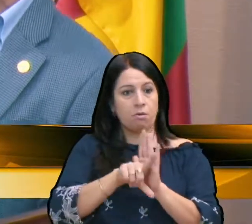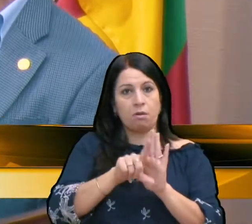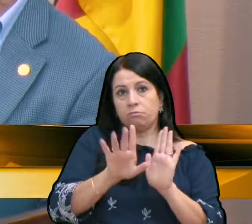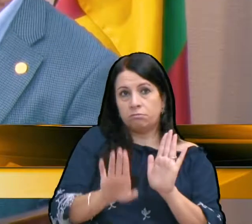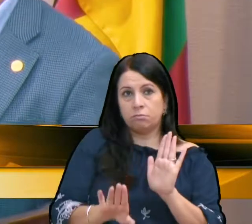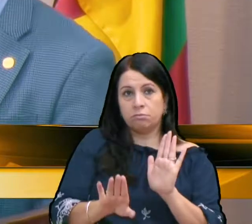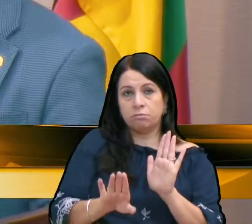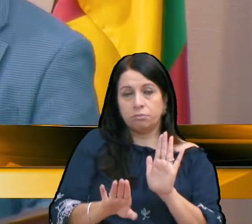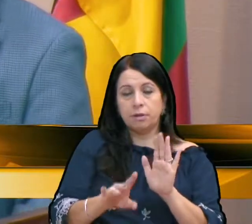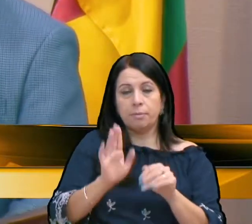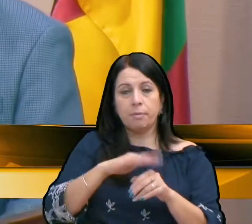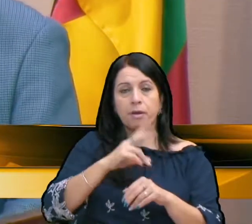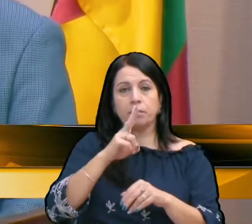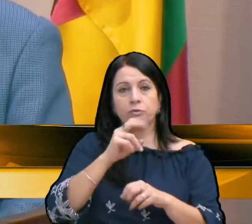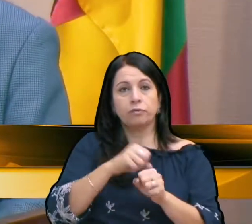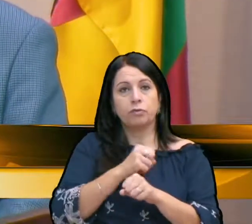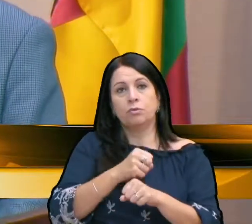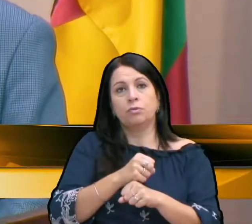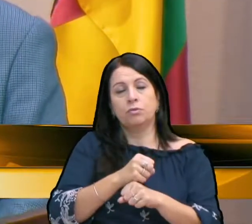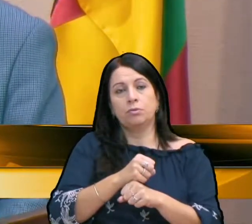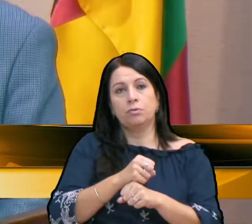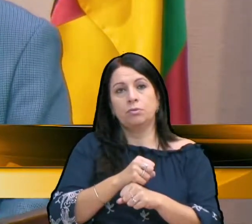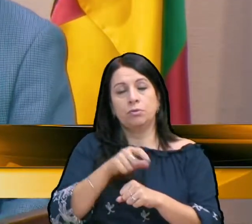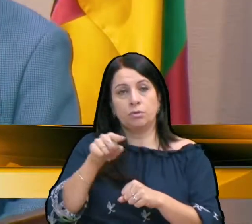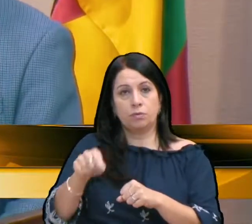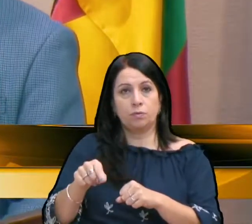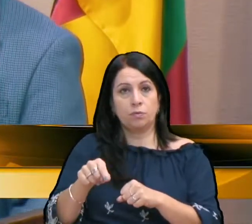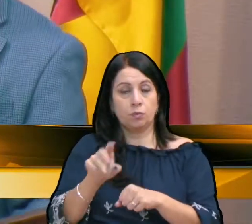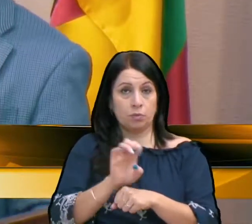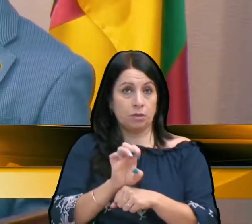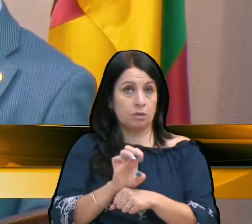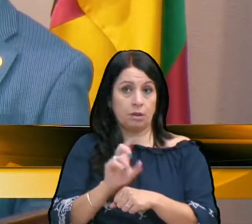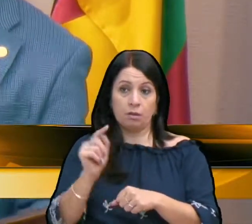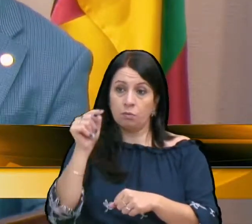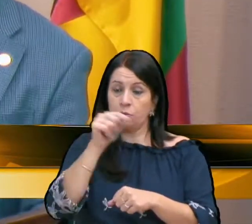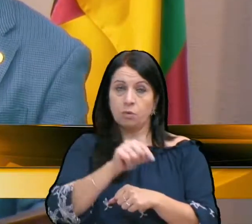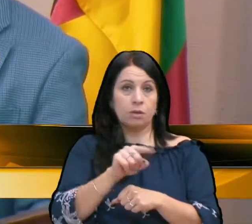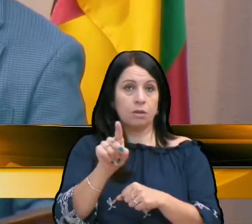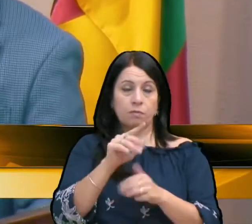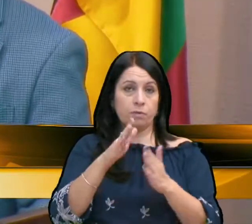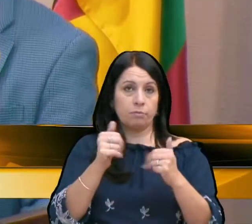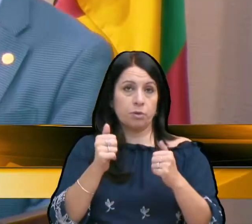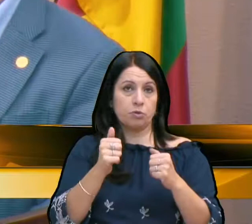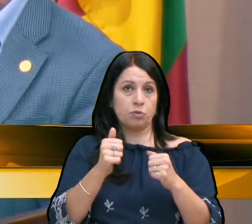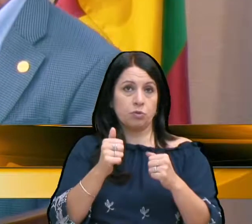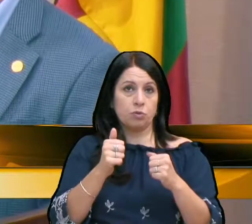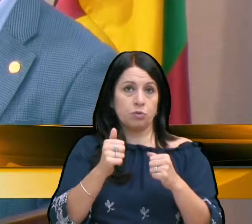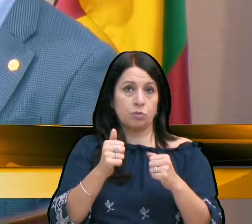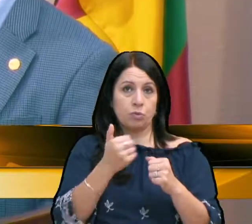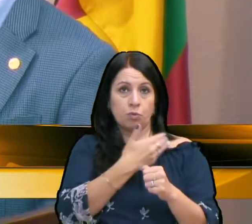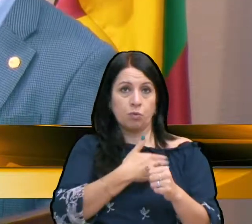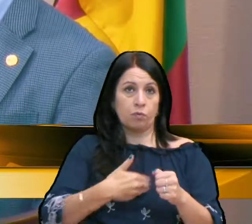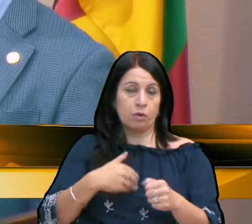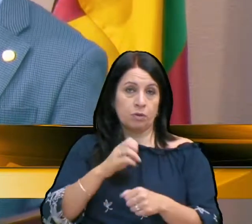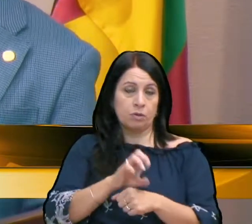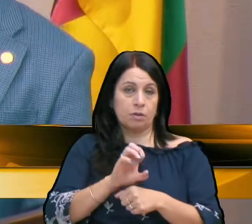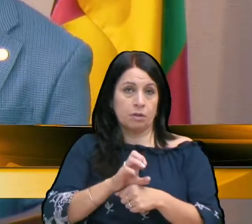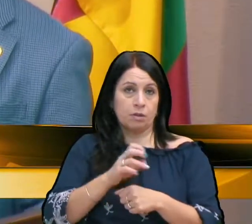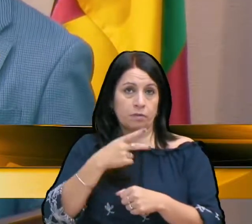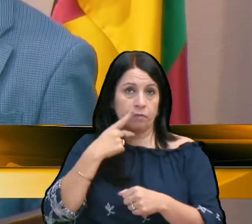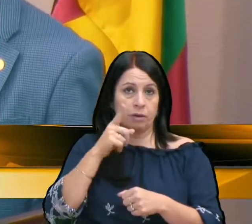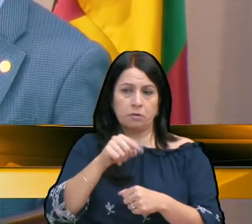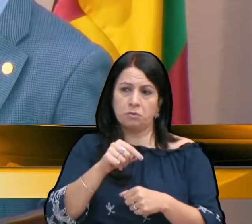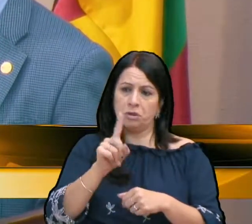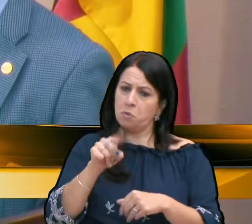há mais de 20 anos o Tribunal de Contas do Estado não fez um pedido ao governo do Estado dizendo que